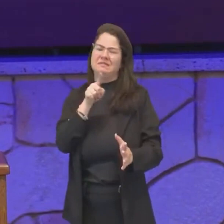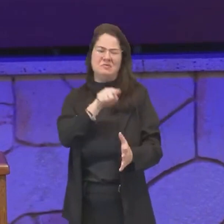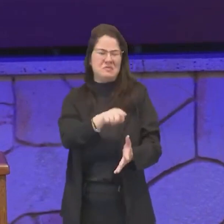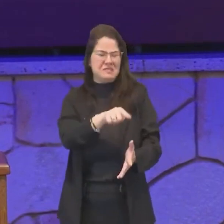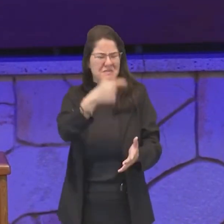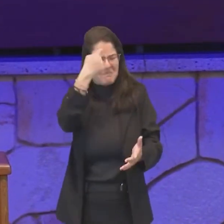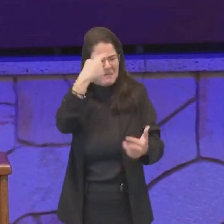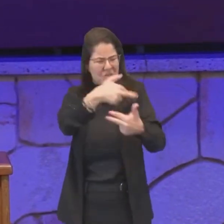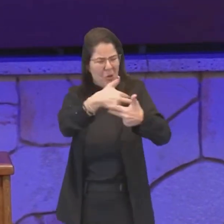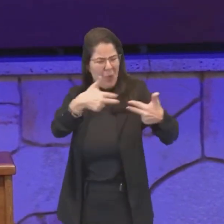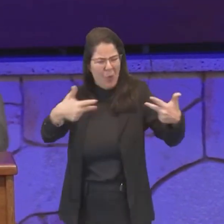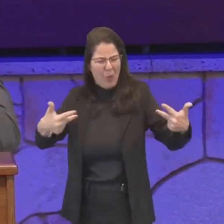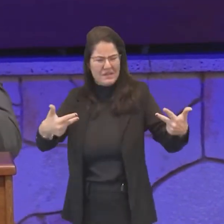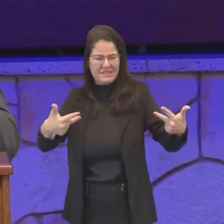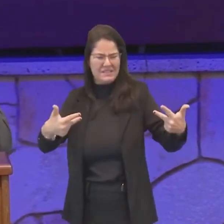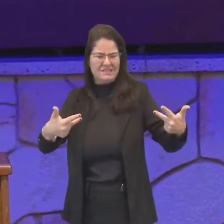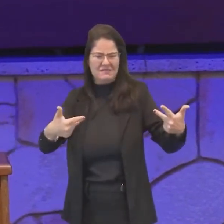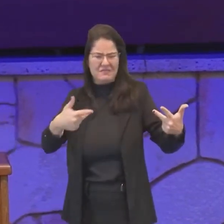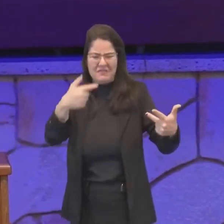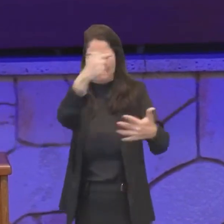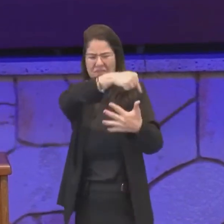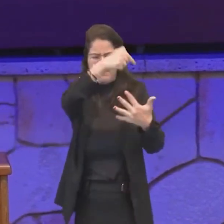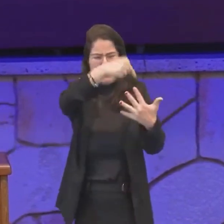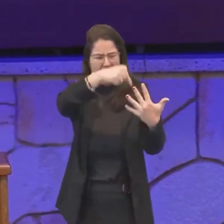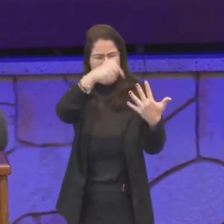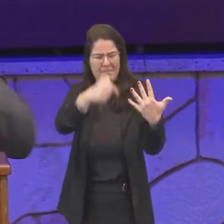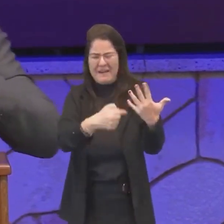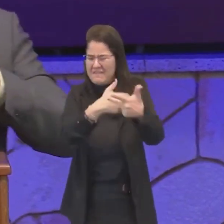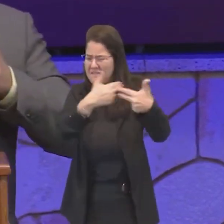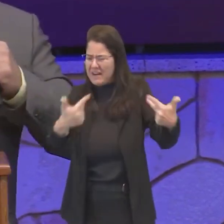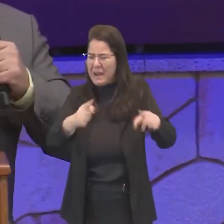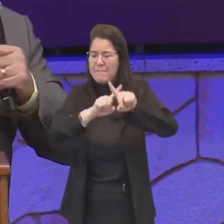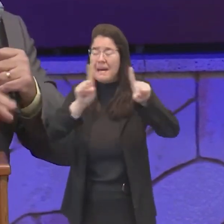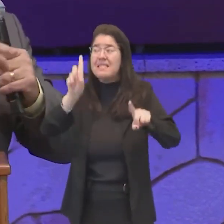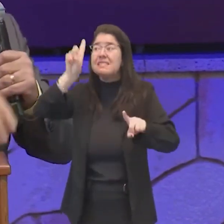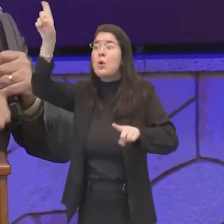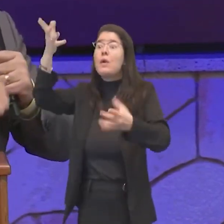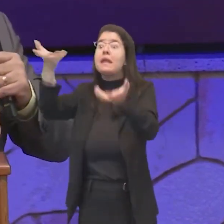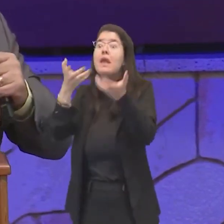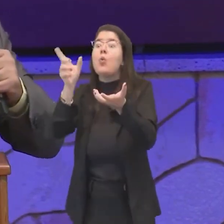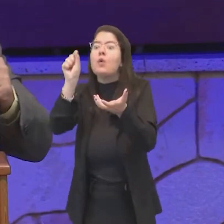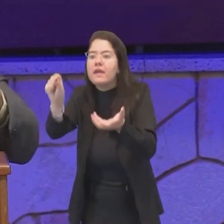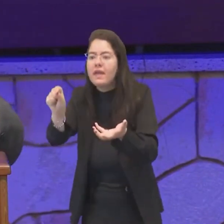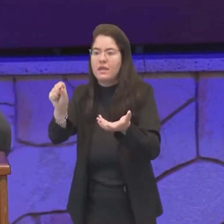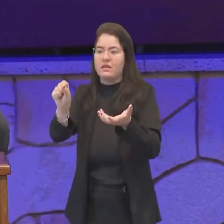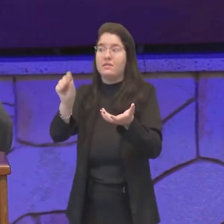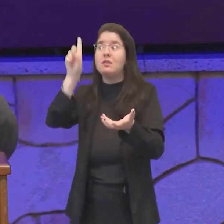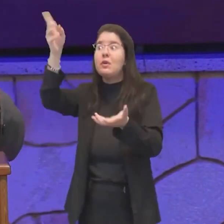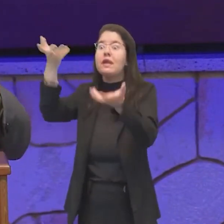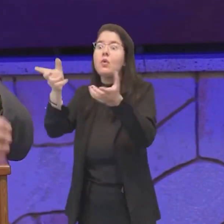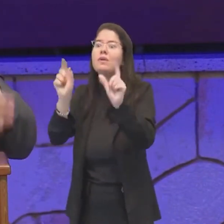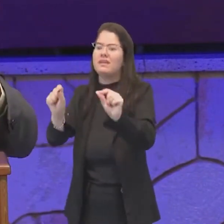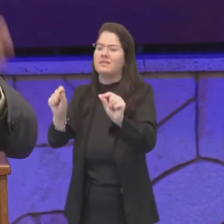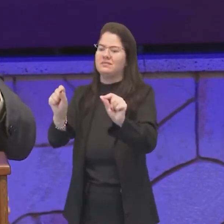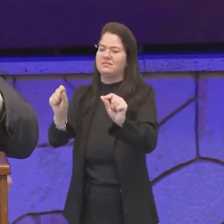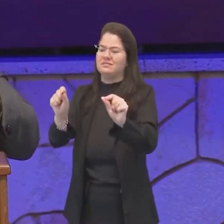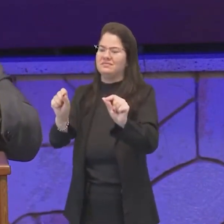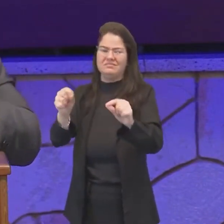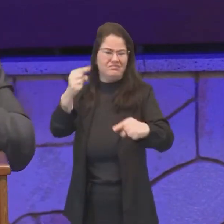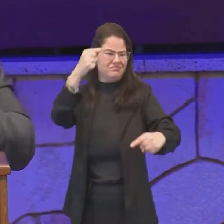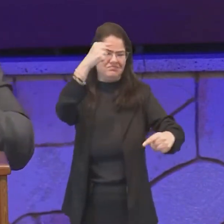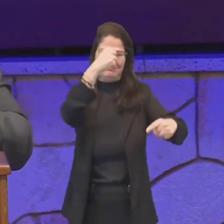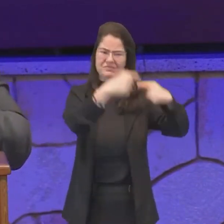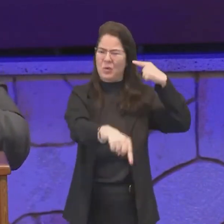do Senhor, mas Deus tem algo para vocês e Ele exige de vocês, e aquilo que Deus exige de vocês está totalmente